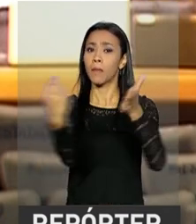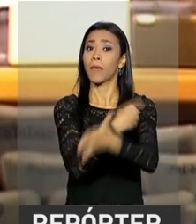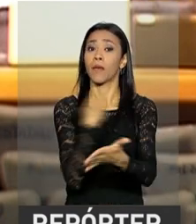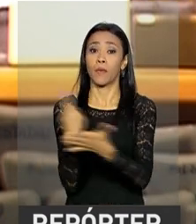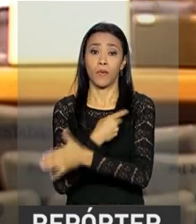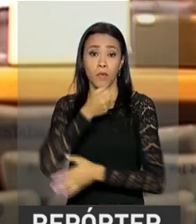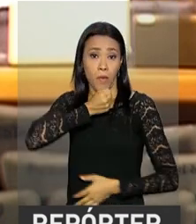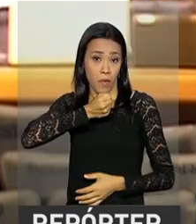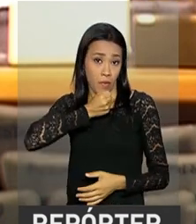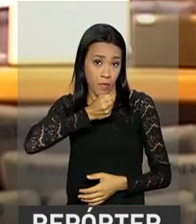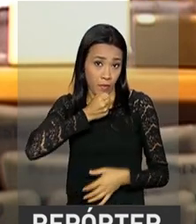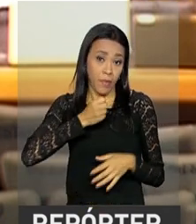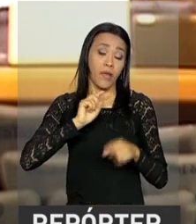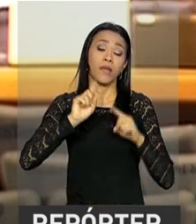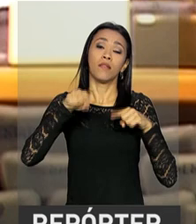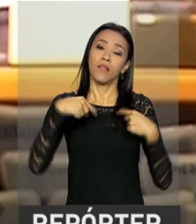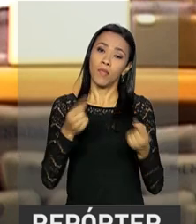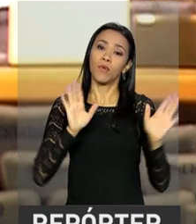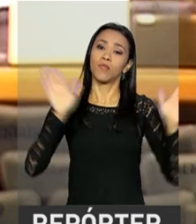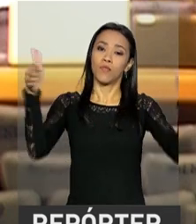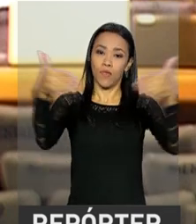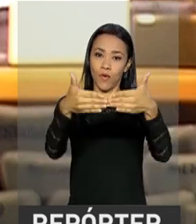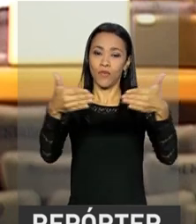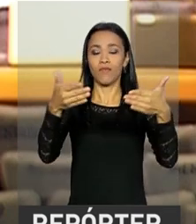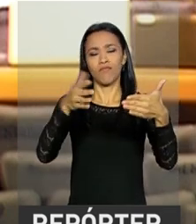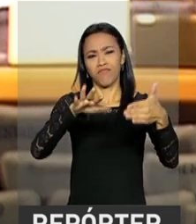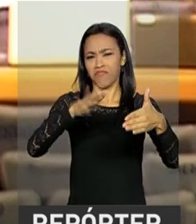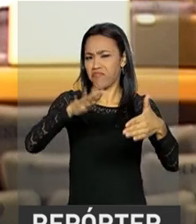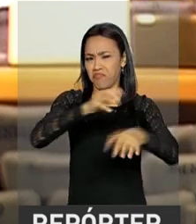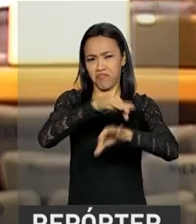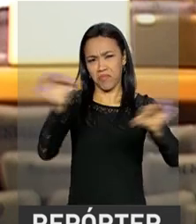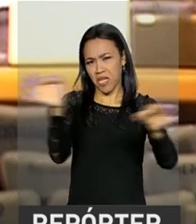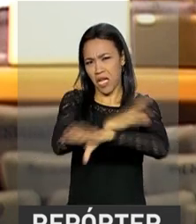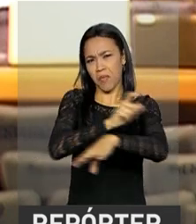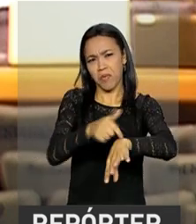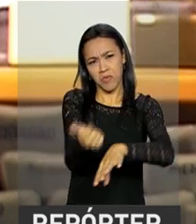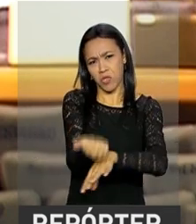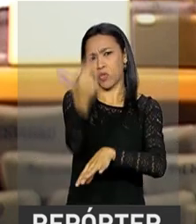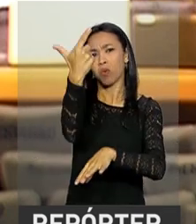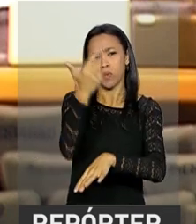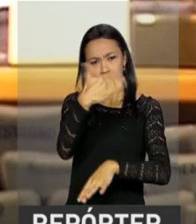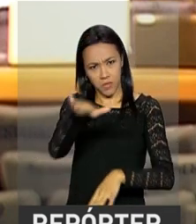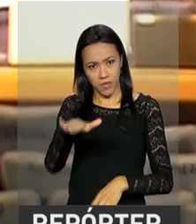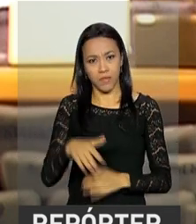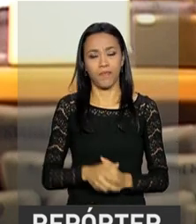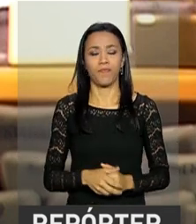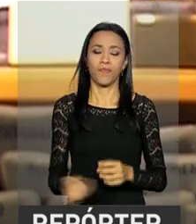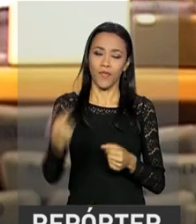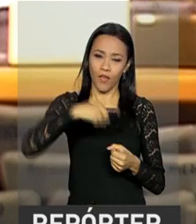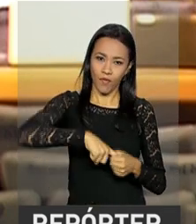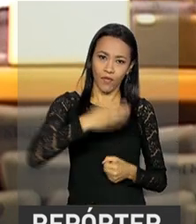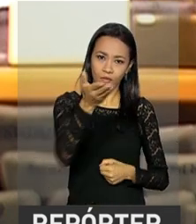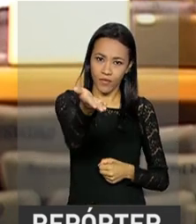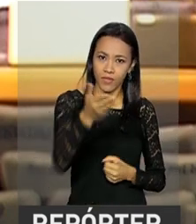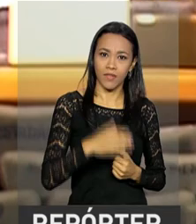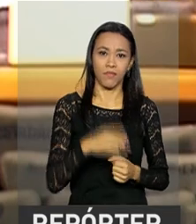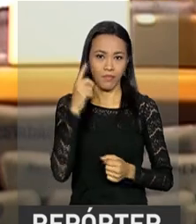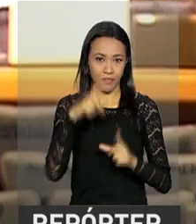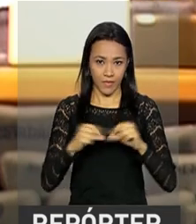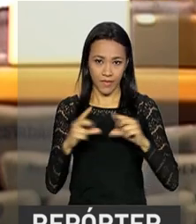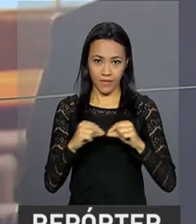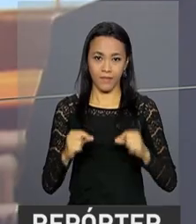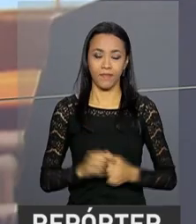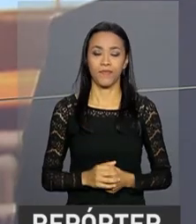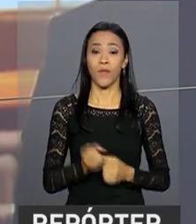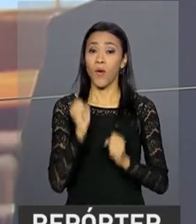jornalistas e assim o fórum Estadão deve terminar por volta de meiodia E3 Leandro eu volto com você aí em Brasília